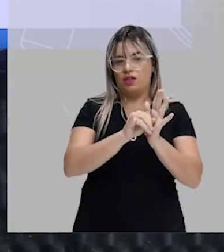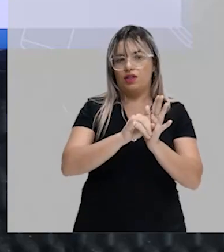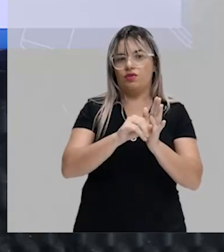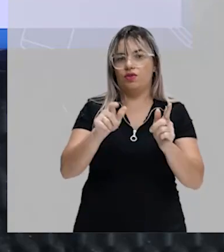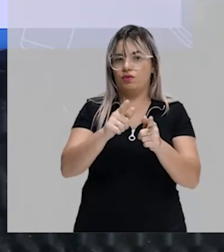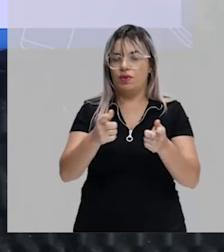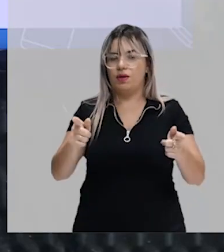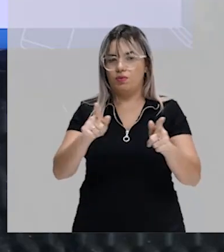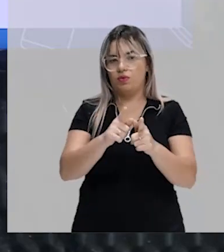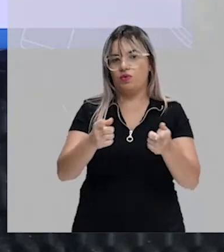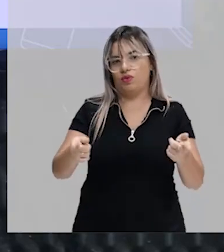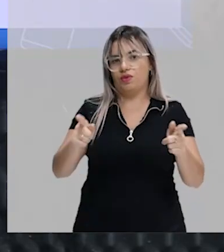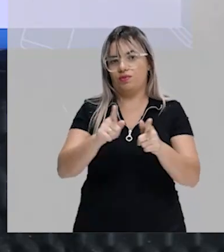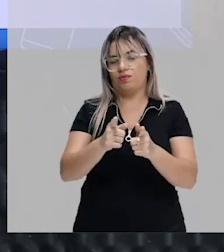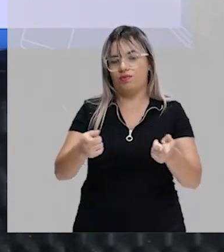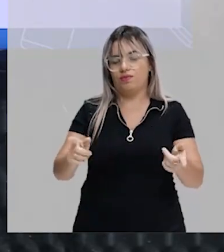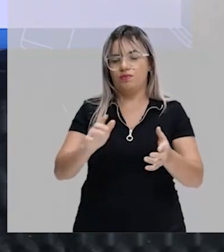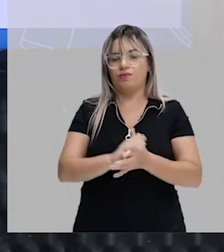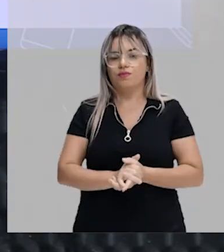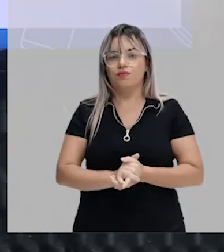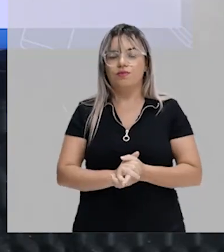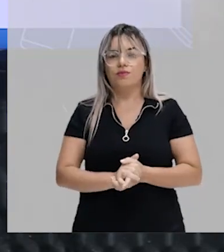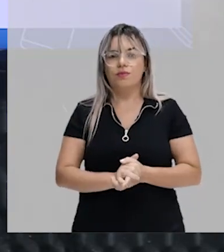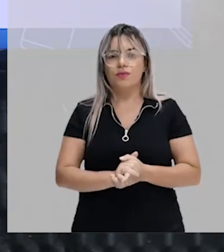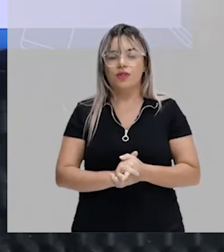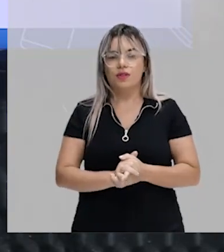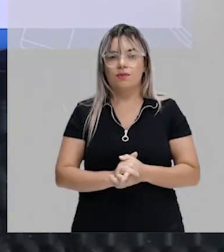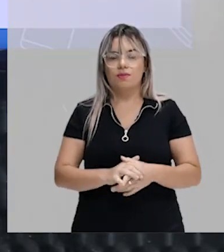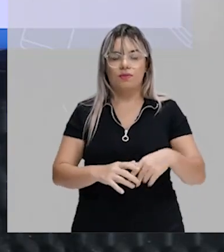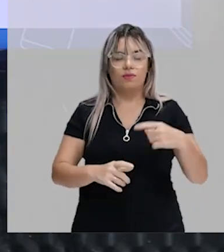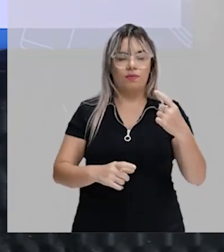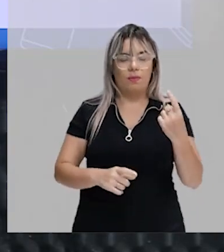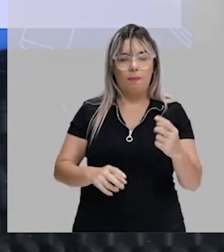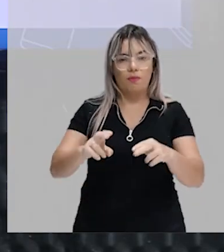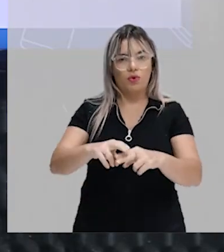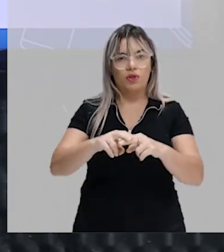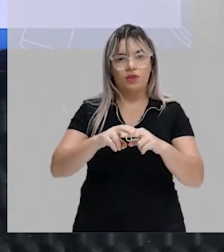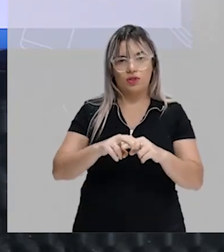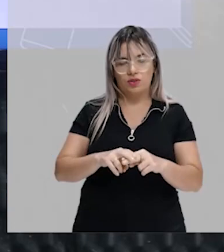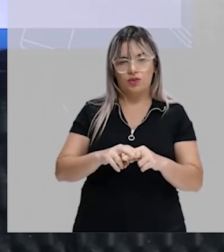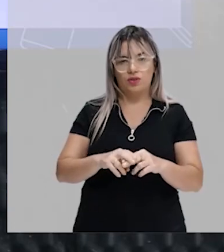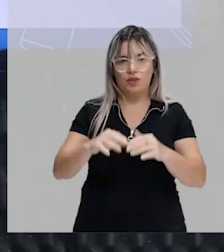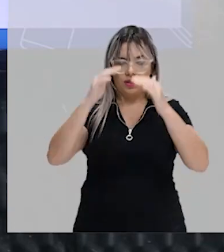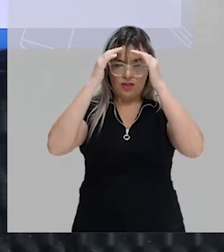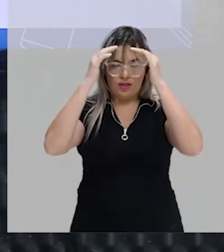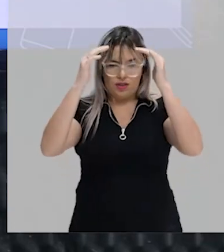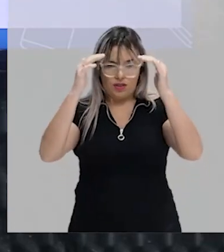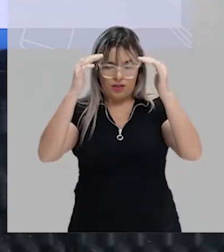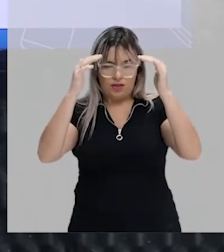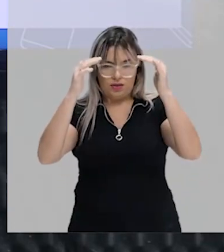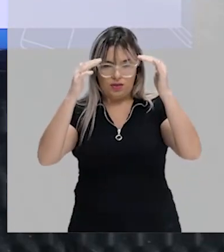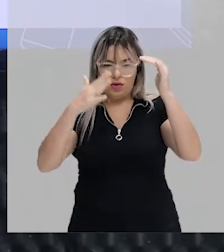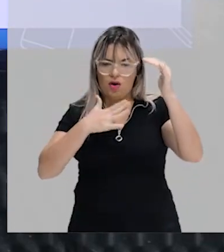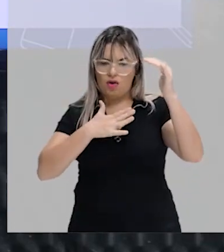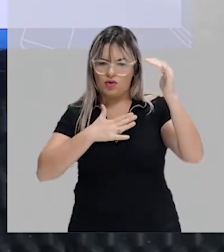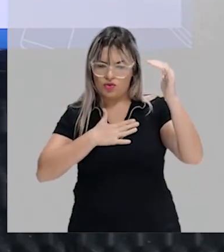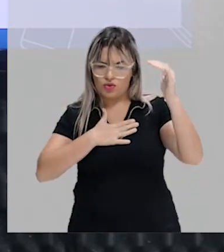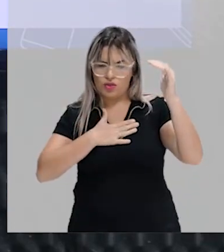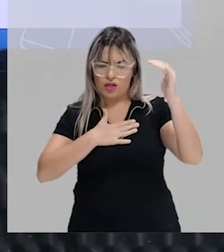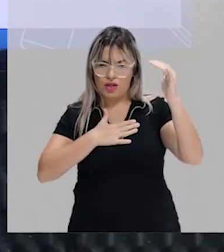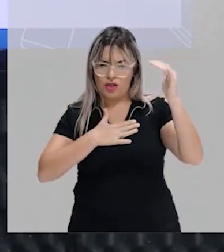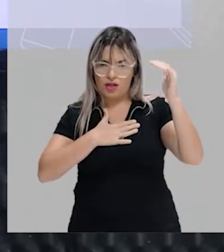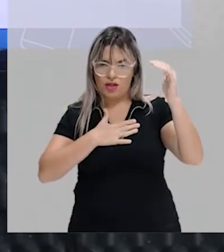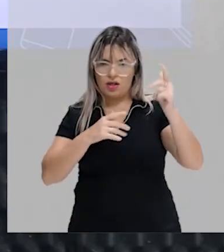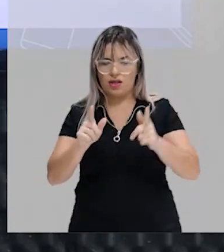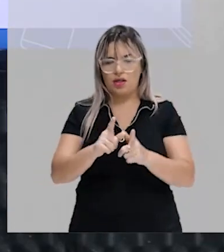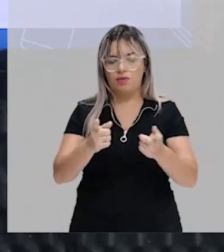presta, gente. Toda música é composta. A gente não pode ter esse preconceito. Só que os estilos não agradam o meu estilo, não agrada o